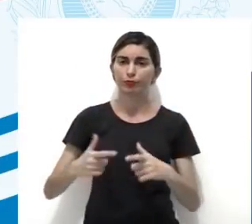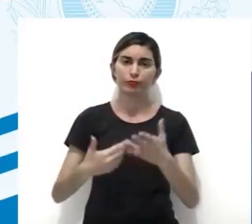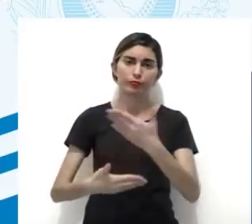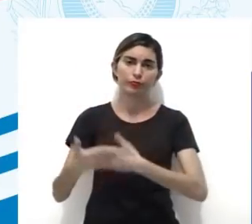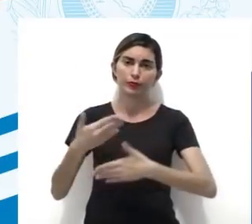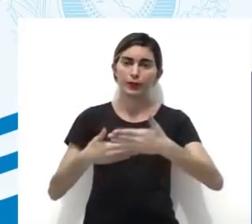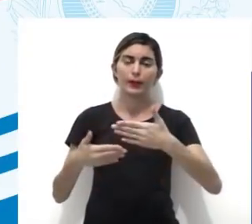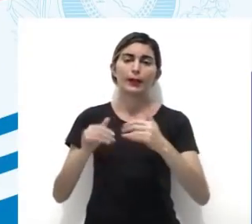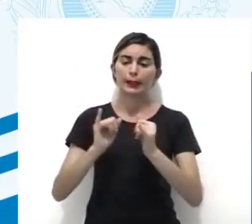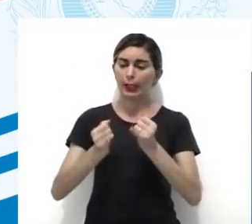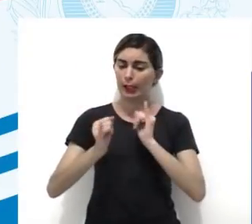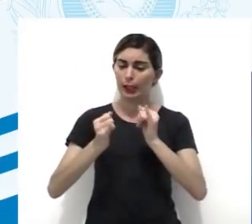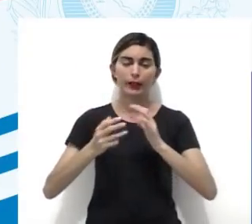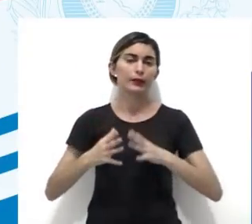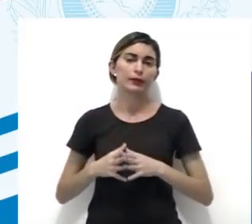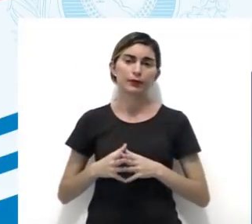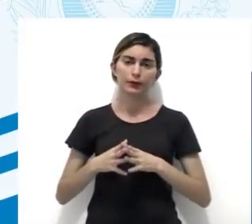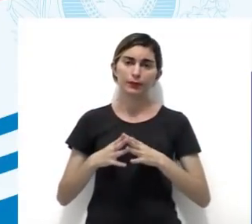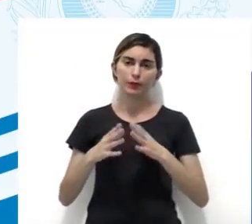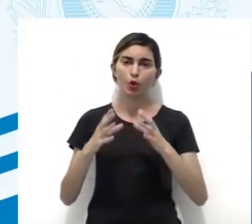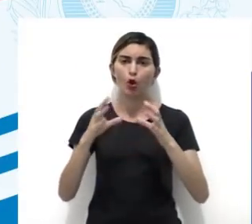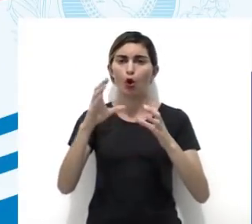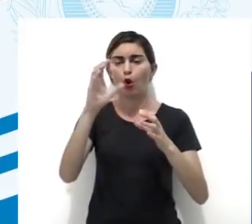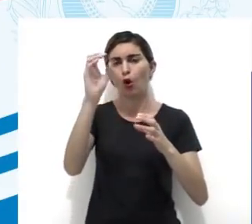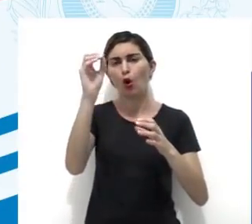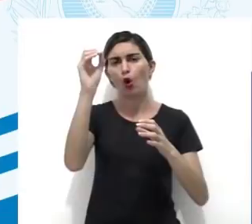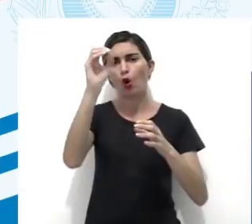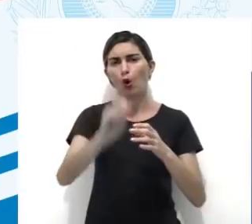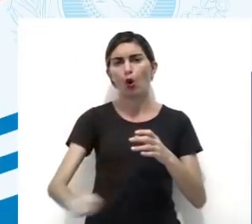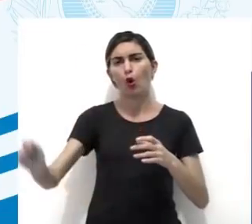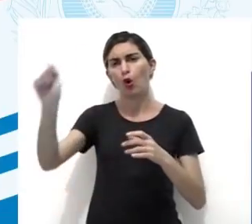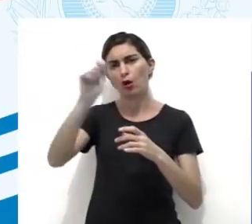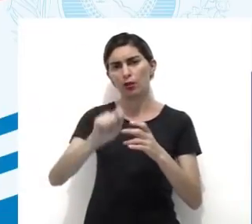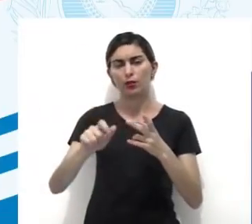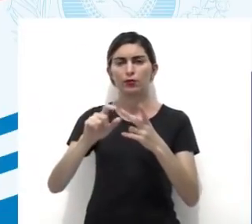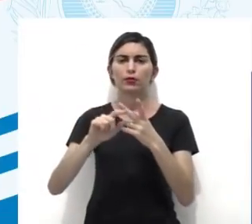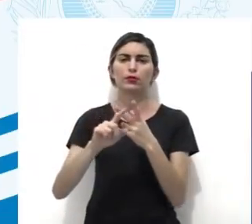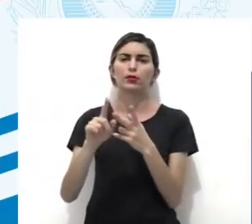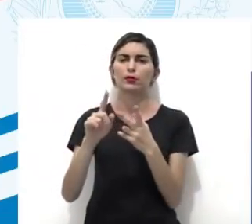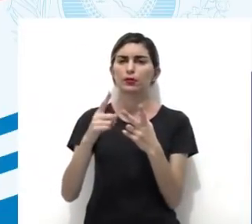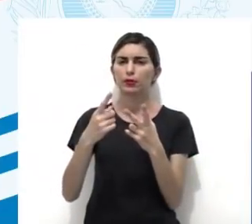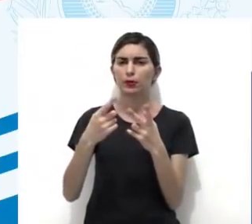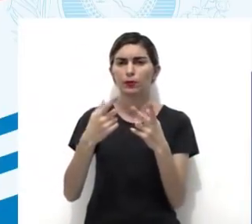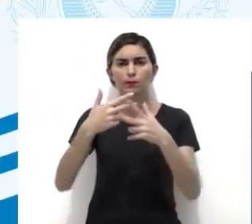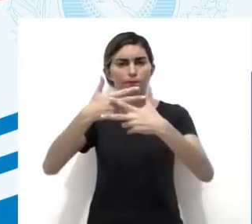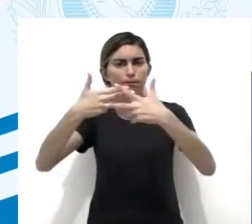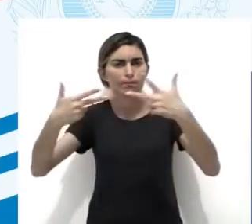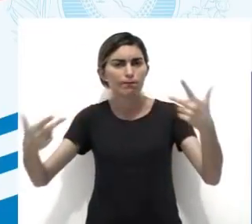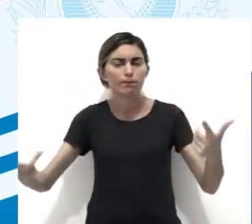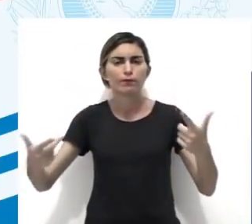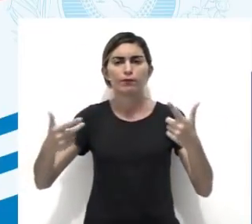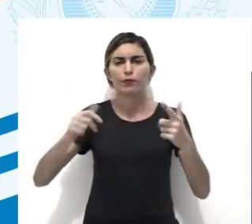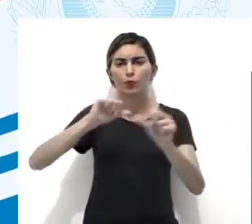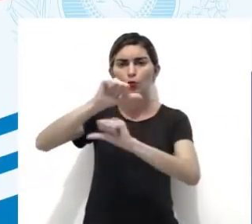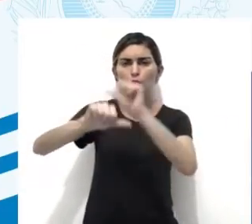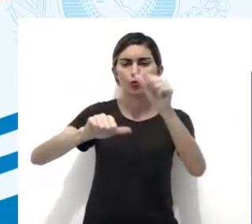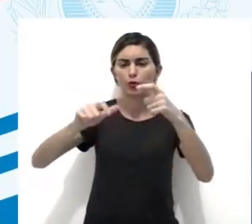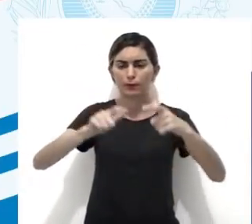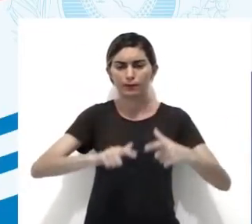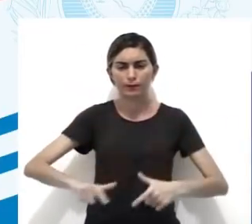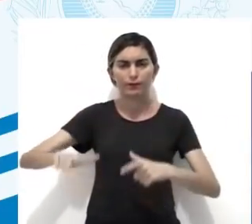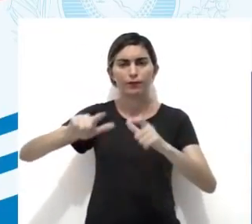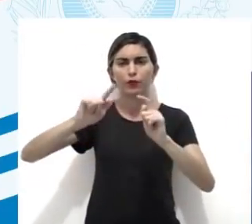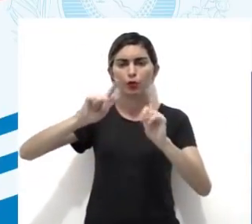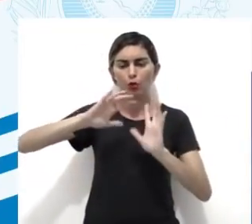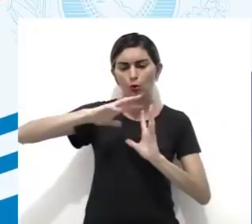meios, a internet, as organizações, os grandes conglomerados internacionais transformam esse espaço num espaço global. Eles